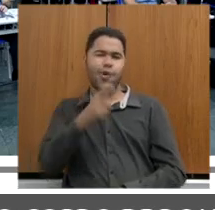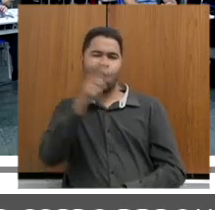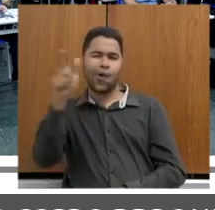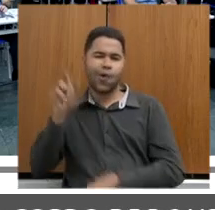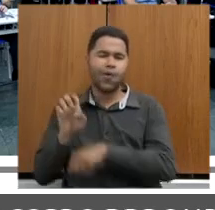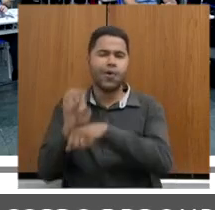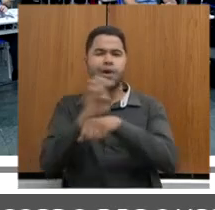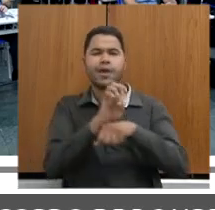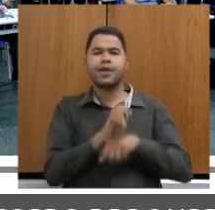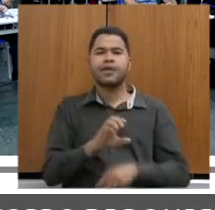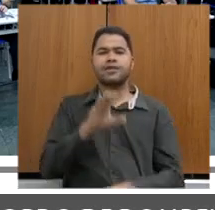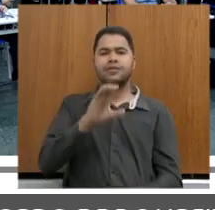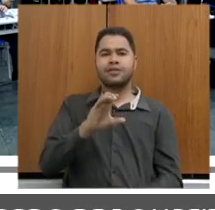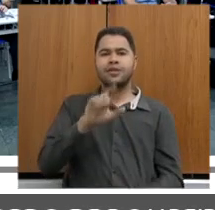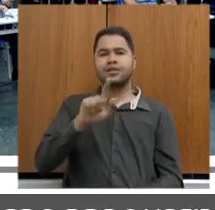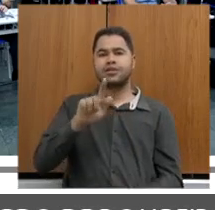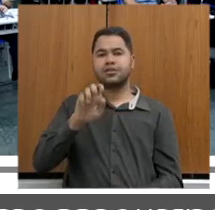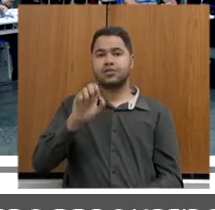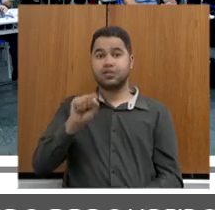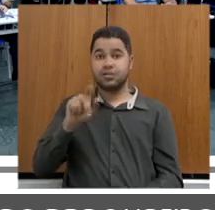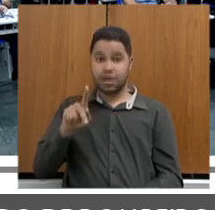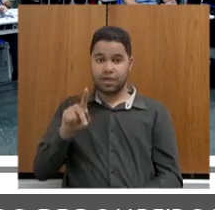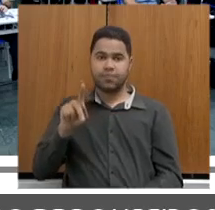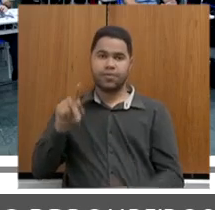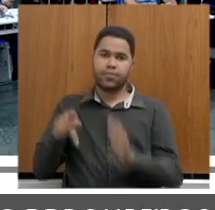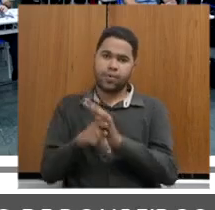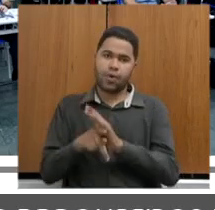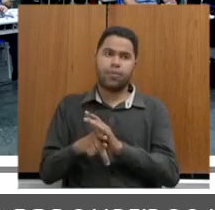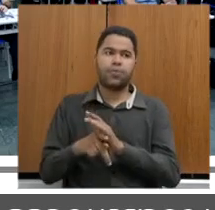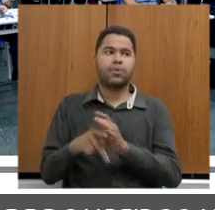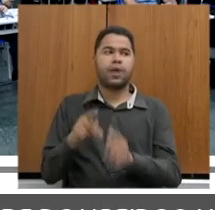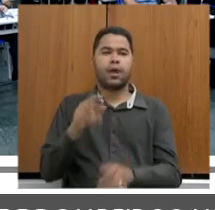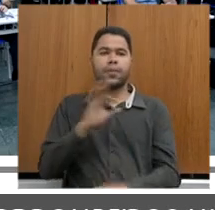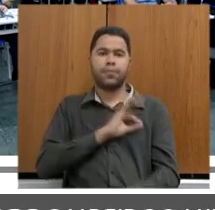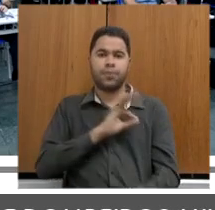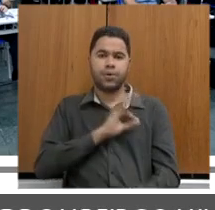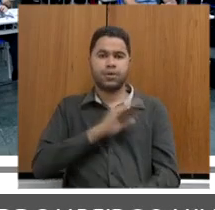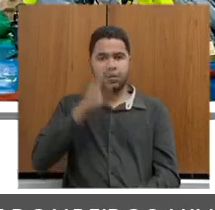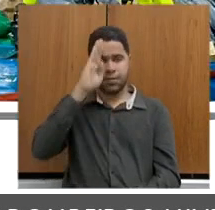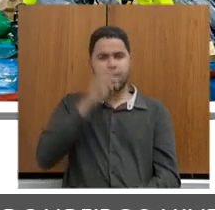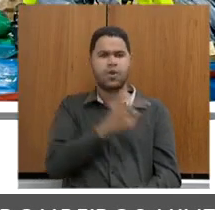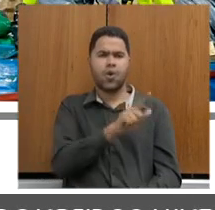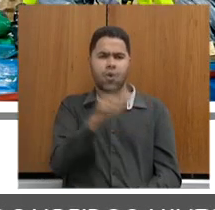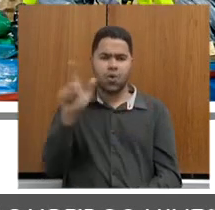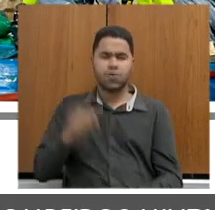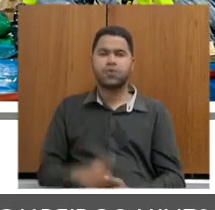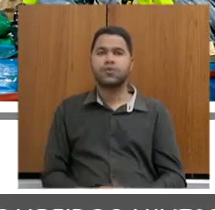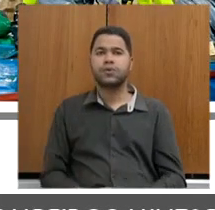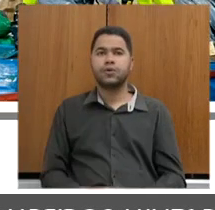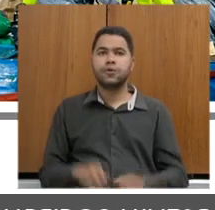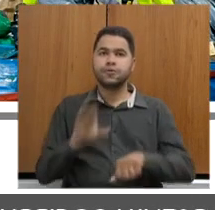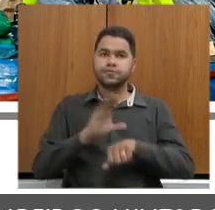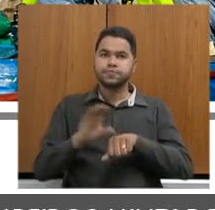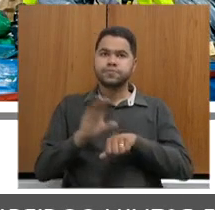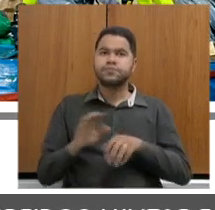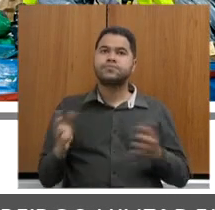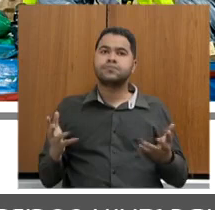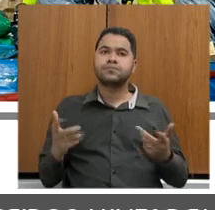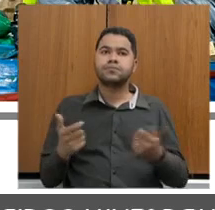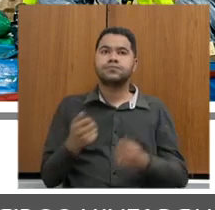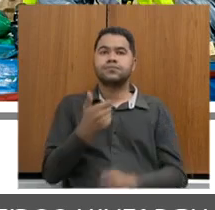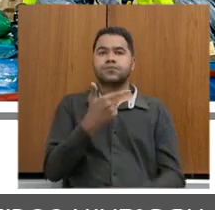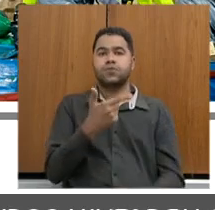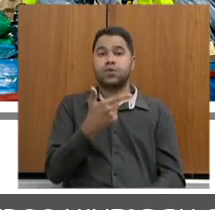segesp da Polícia Militar nós temos aí 30 integrantes hoje próximo cursos de qualificação